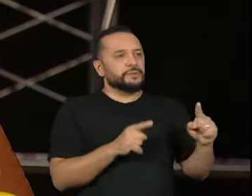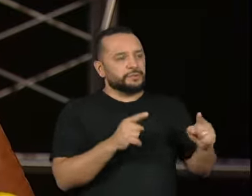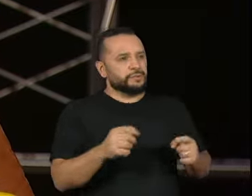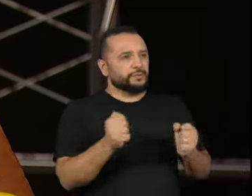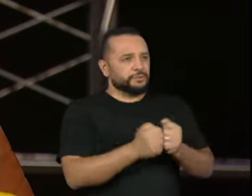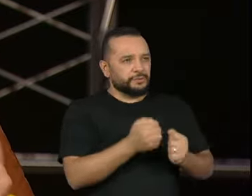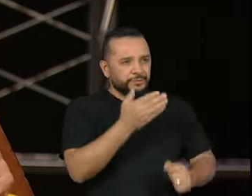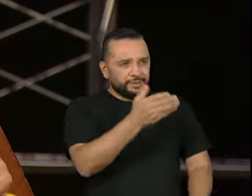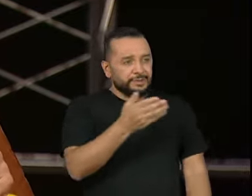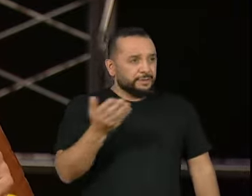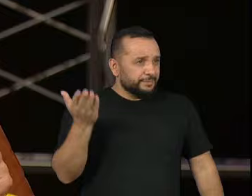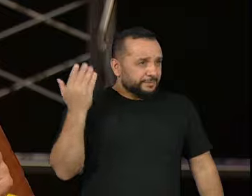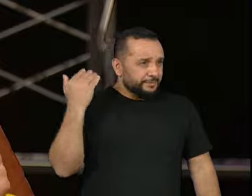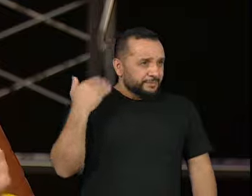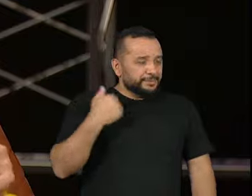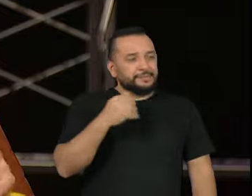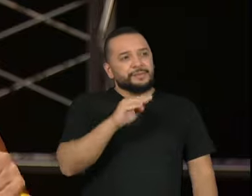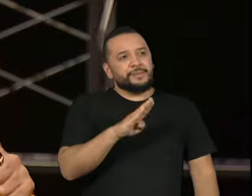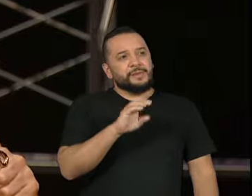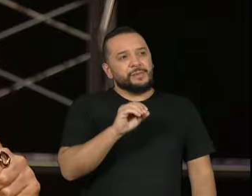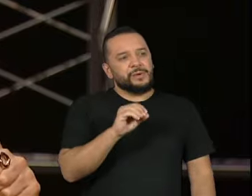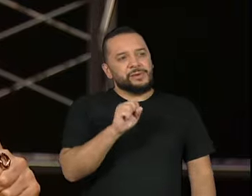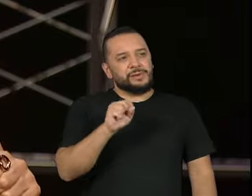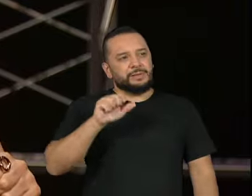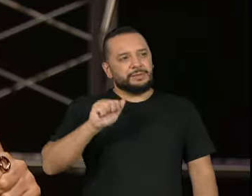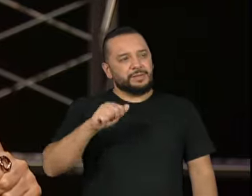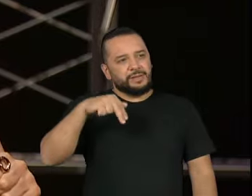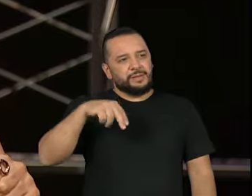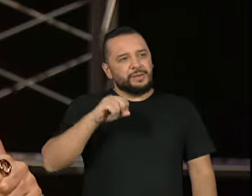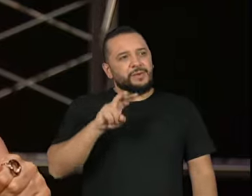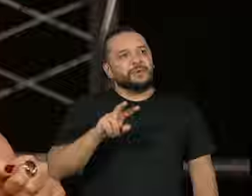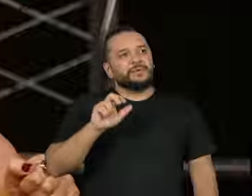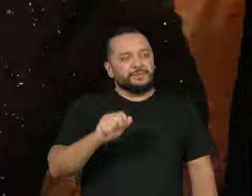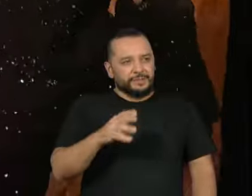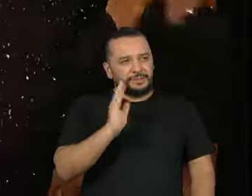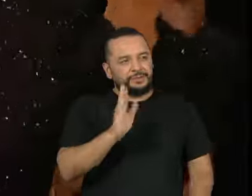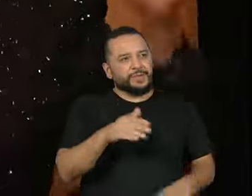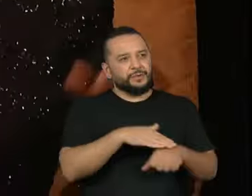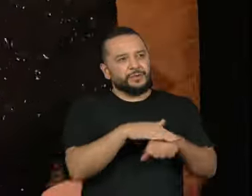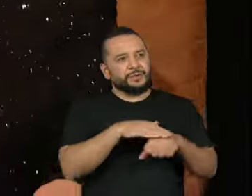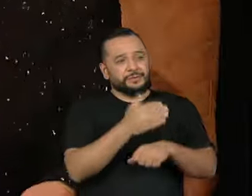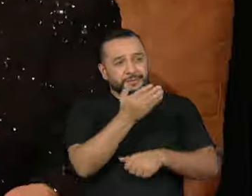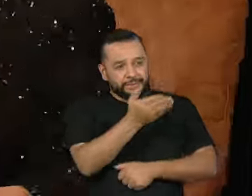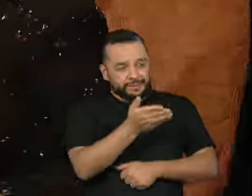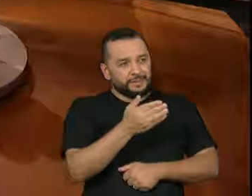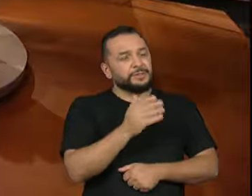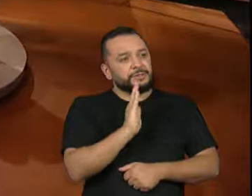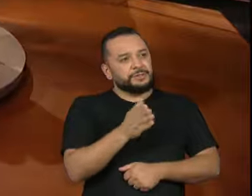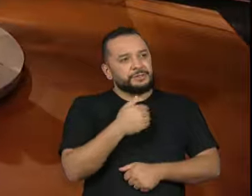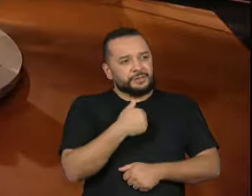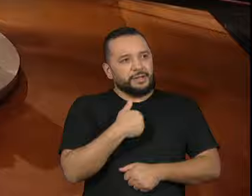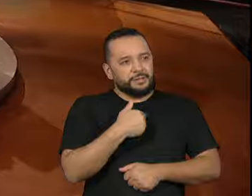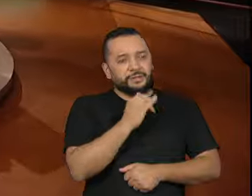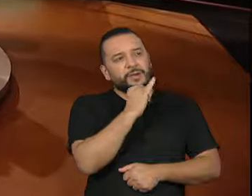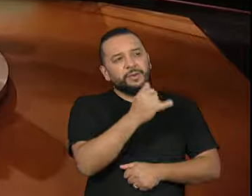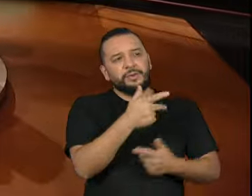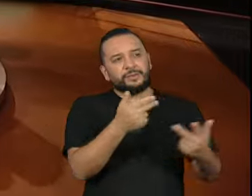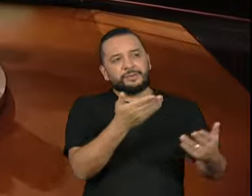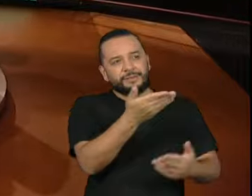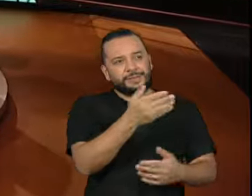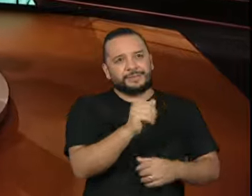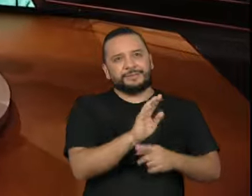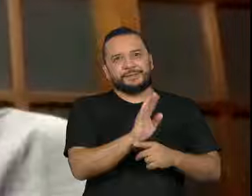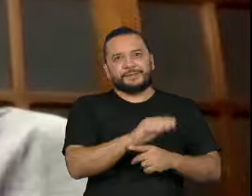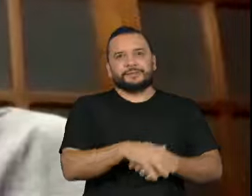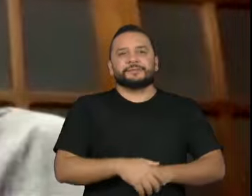num dos primeiros eventos aí de Bossa Nova, te mandou umas palavras Ai, também. meu Deus, quem será? Quem será? Alô,